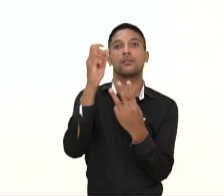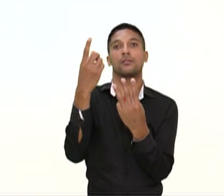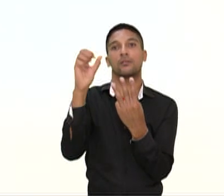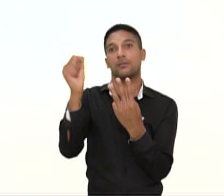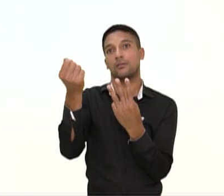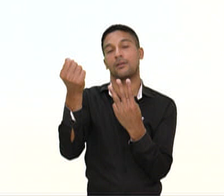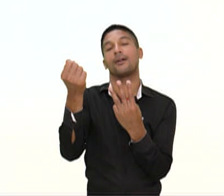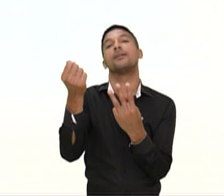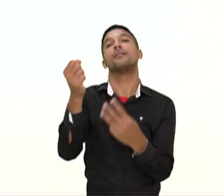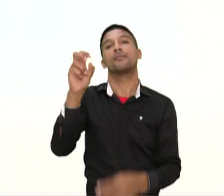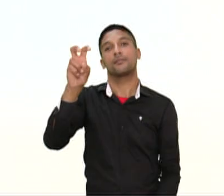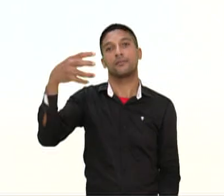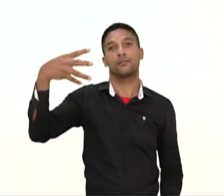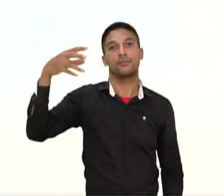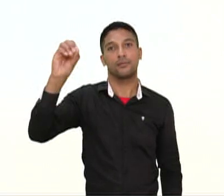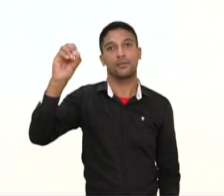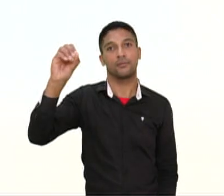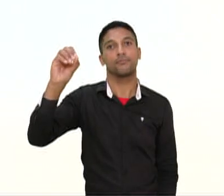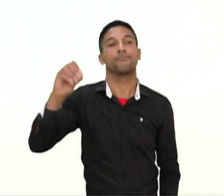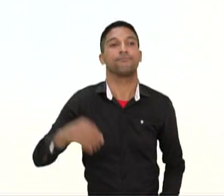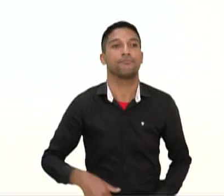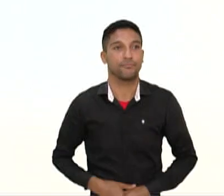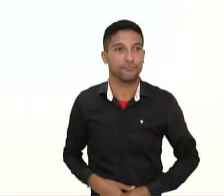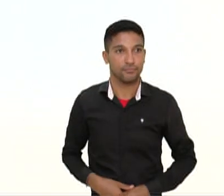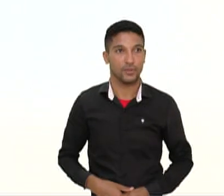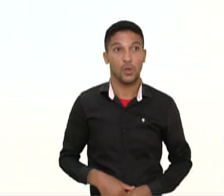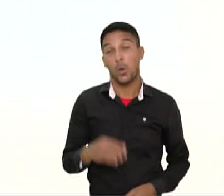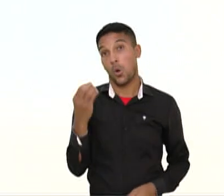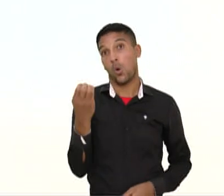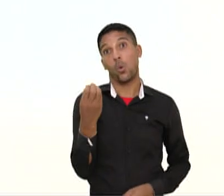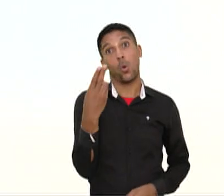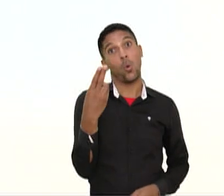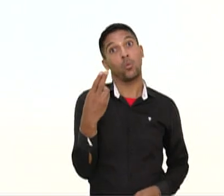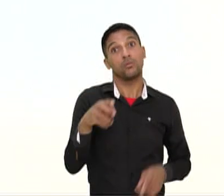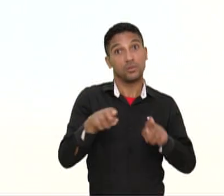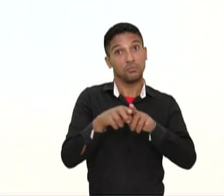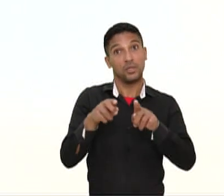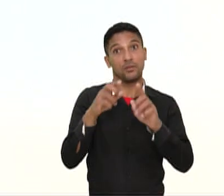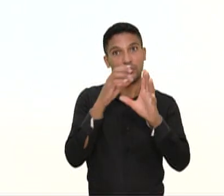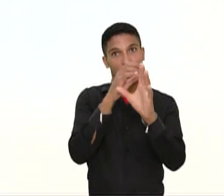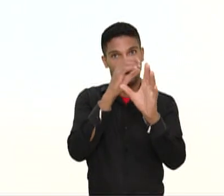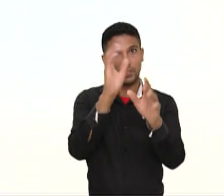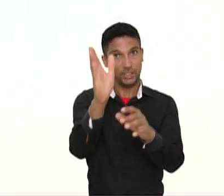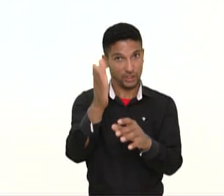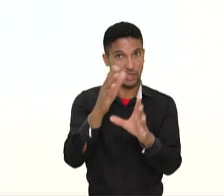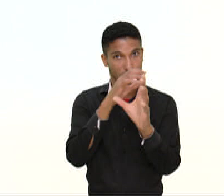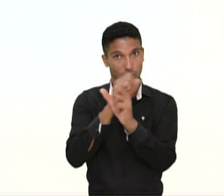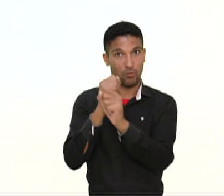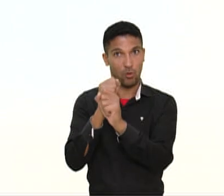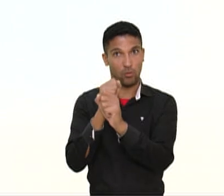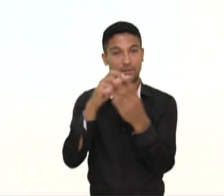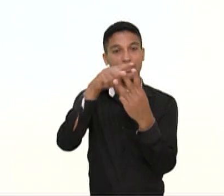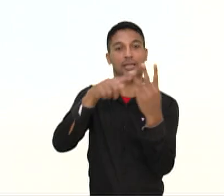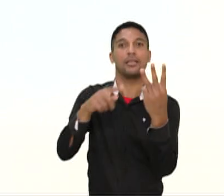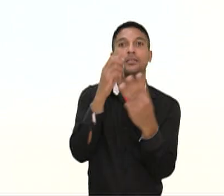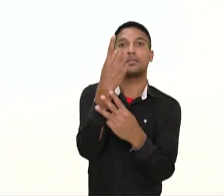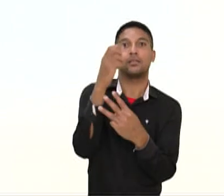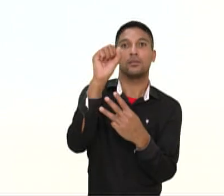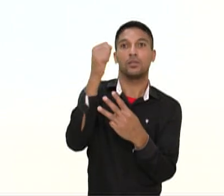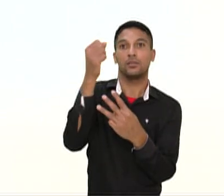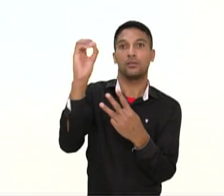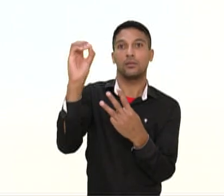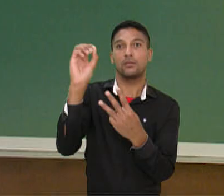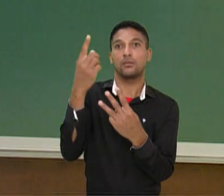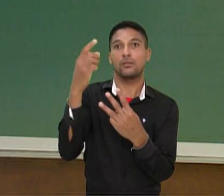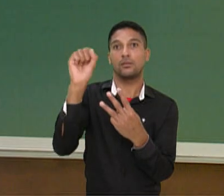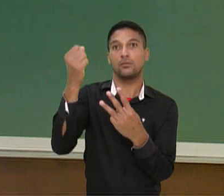né? A multiplicação é boa porque ela diminui a extensão da conta. Vocês viram? Olha o tamanho que ela fica aqui, ó, quando é adição. Olha